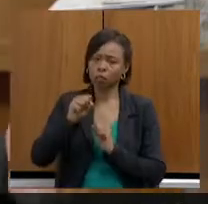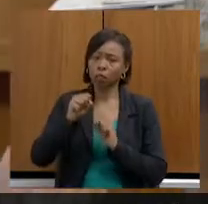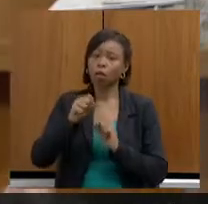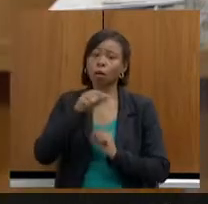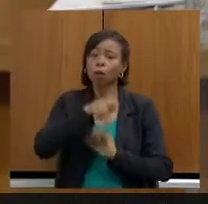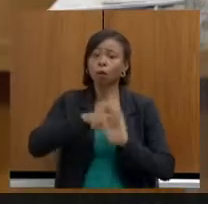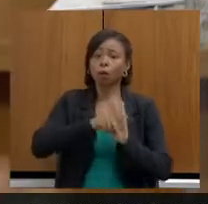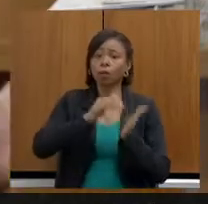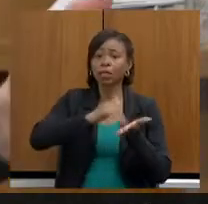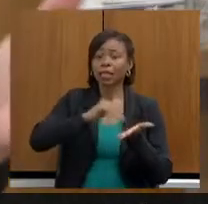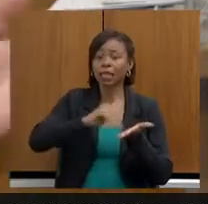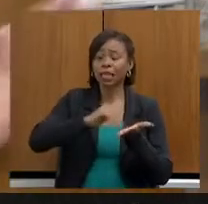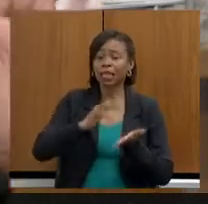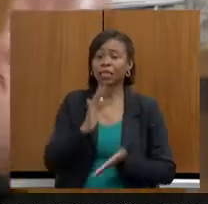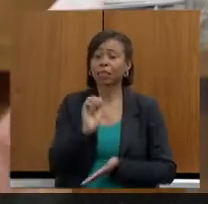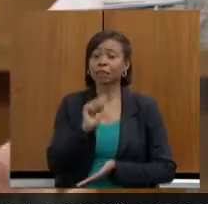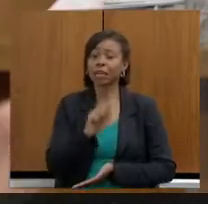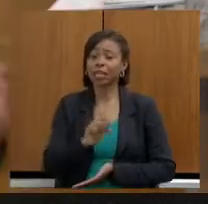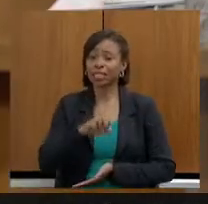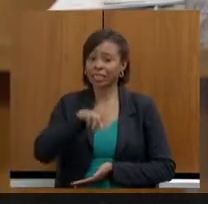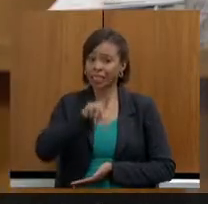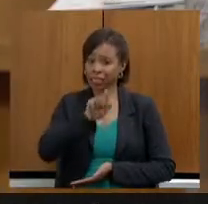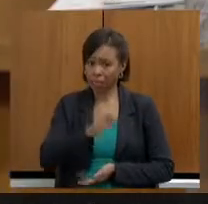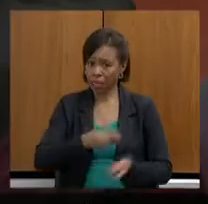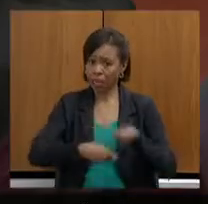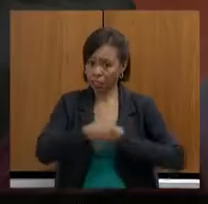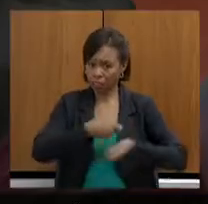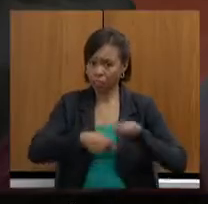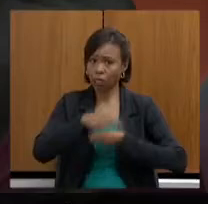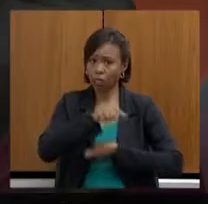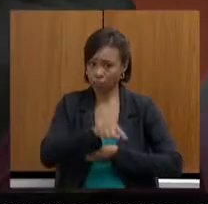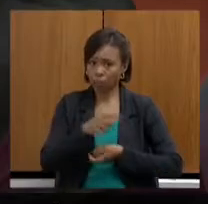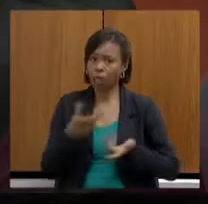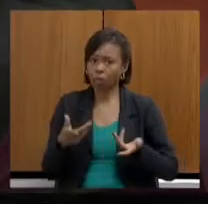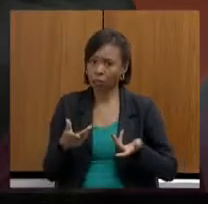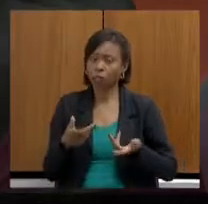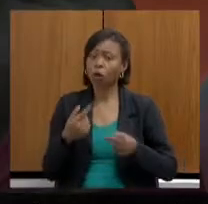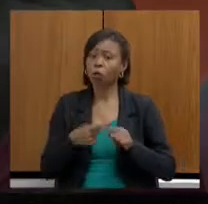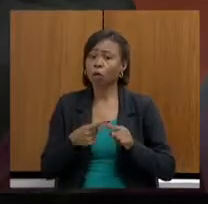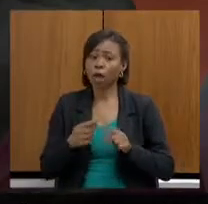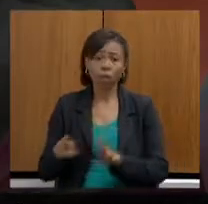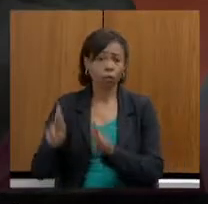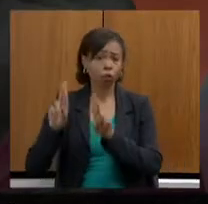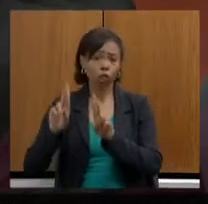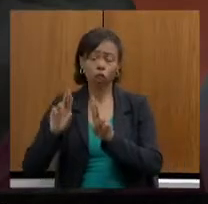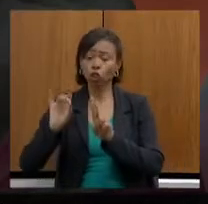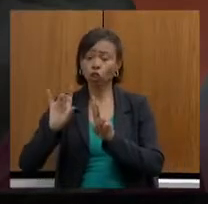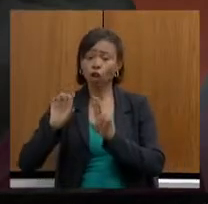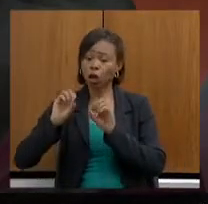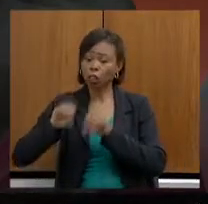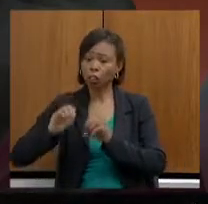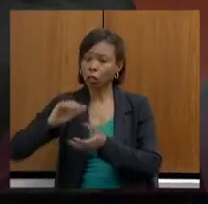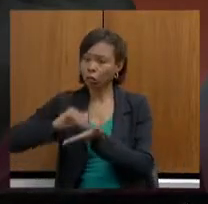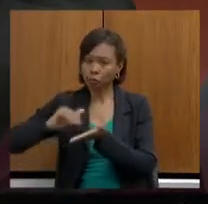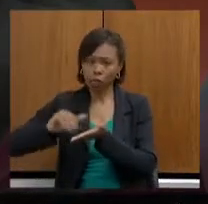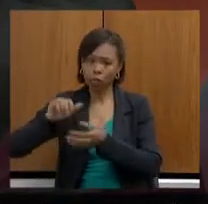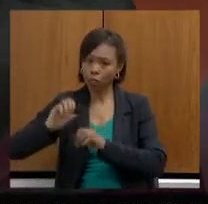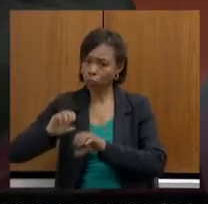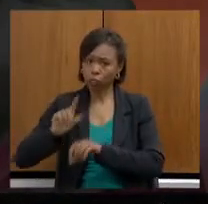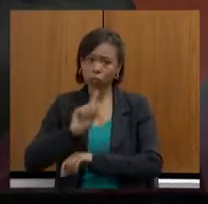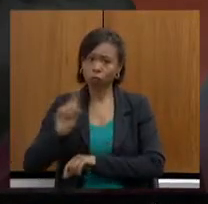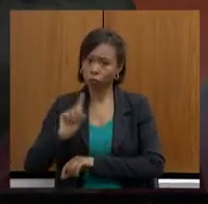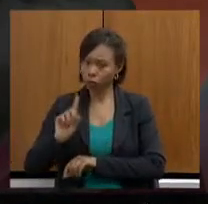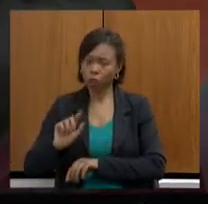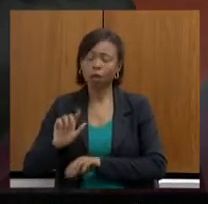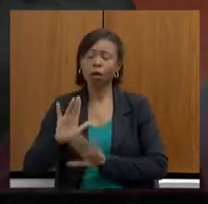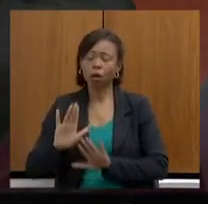partir da secretaria de fazenda viu nada disso é é totalmente de responsabilidade da secretaria de educação por isso que eu menciono